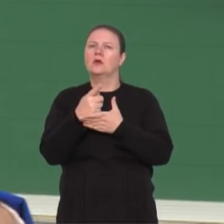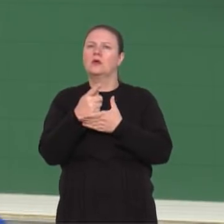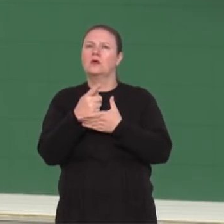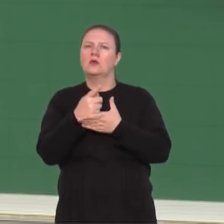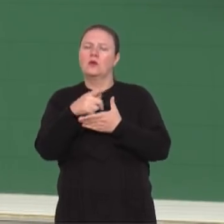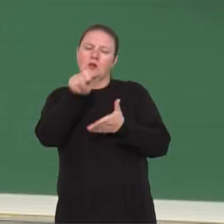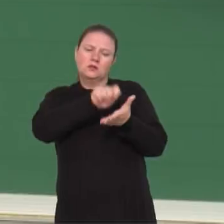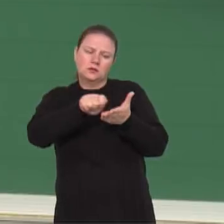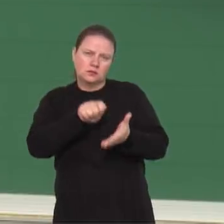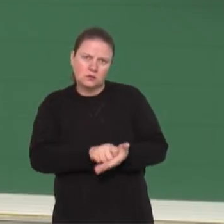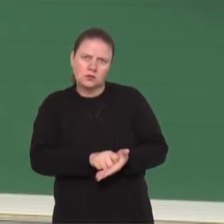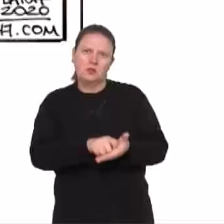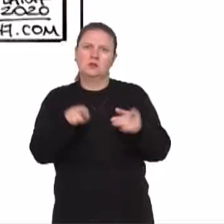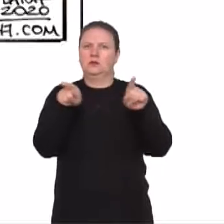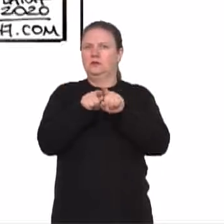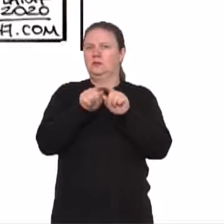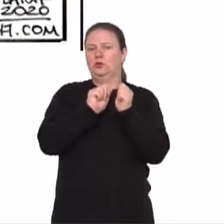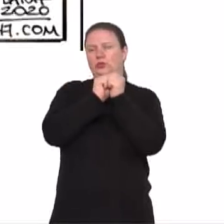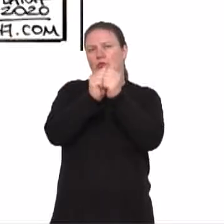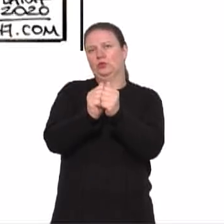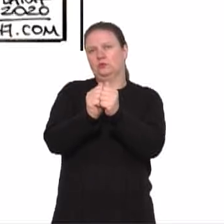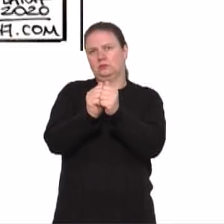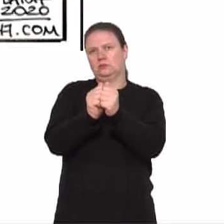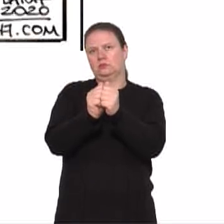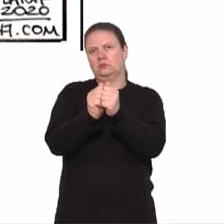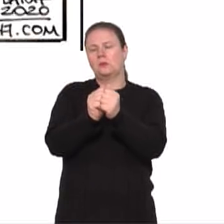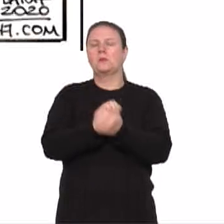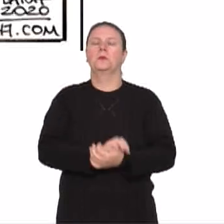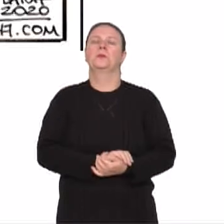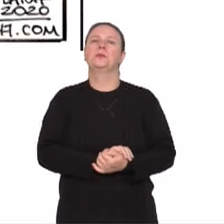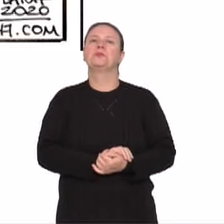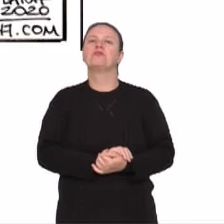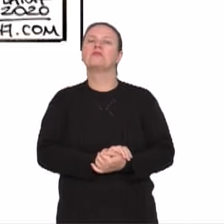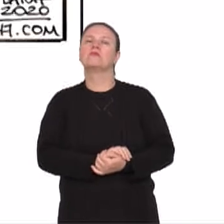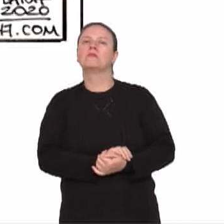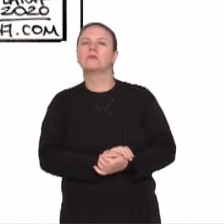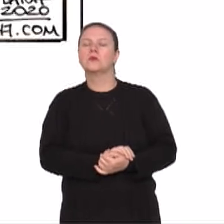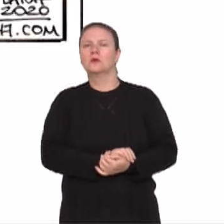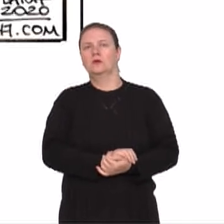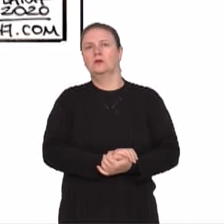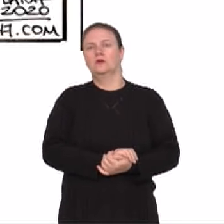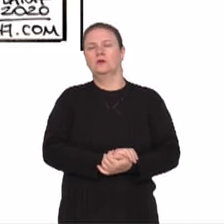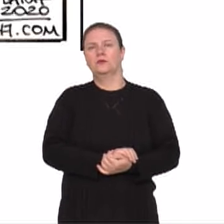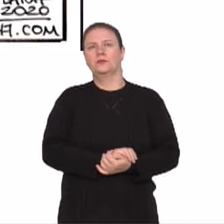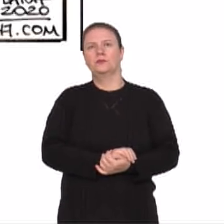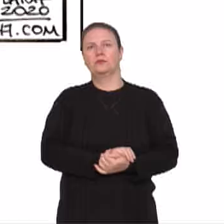verbal misturado com linguagem verbal. E aí vocês têm ali